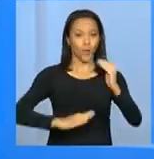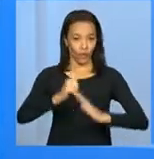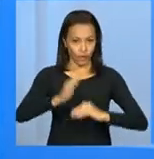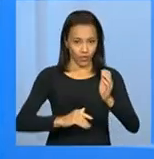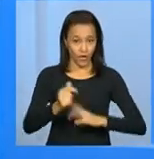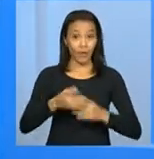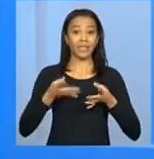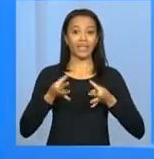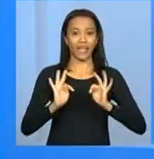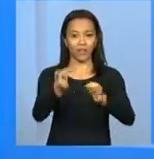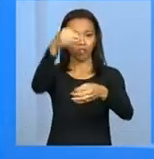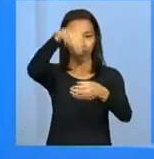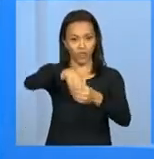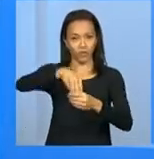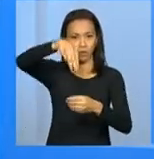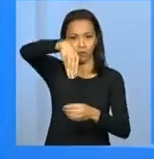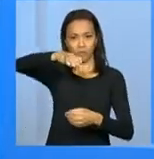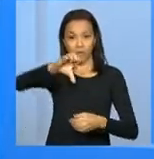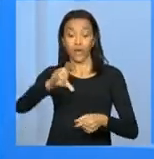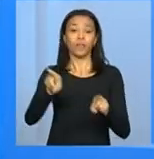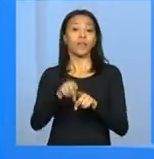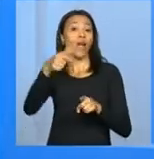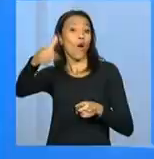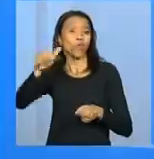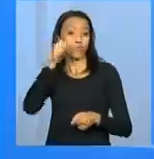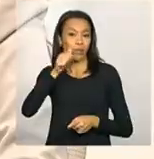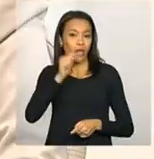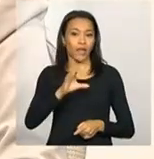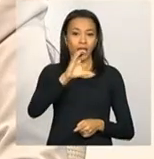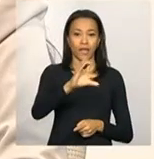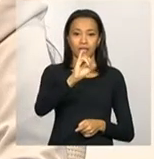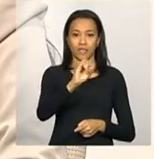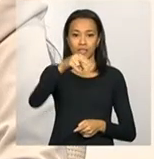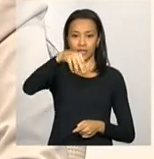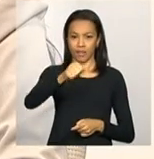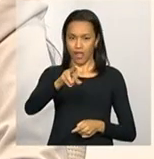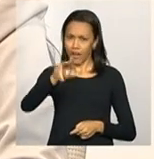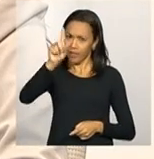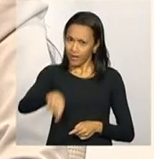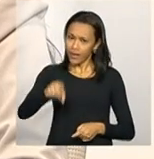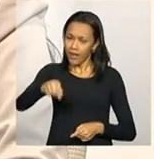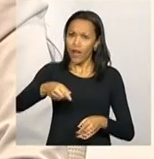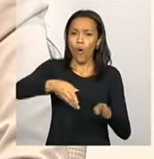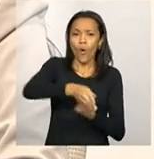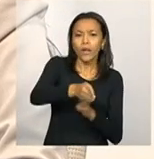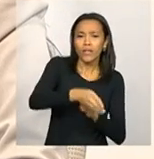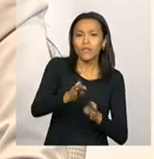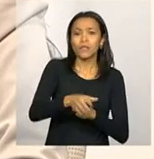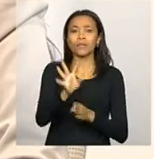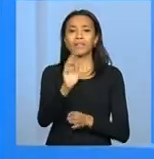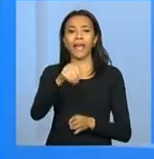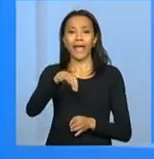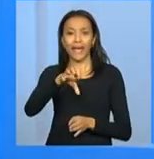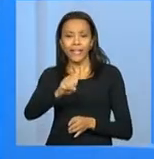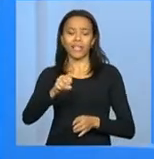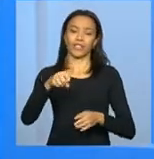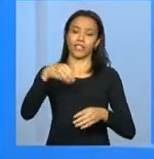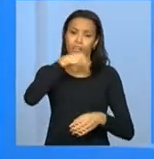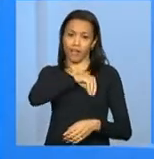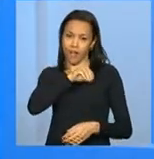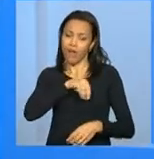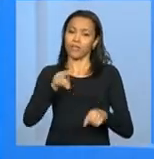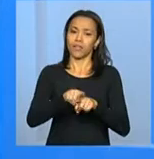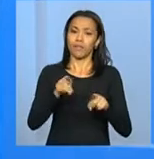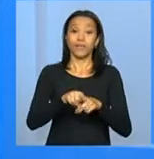MEC. E Sinara Neves Ferreira, que é assessora técnica do Departamento de Emprego e Salário da Secretaria de